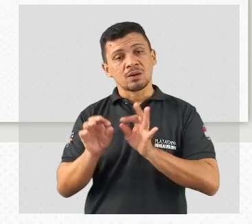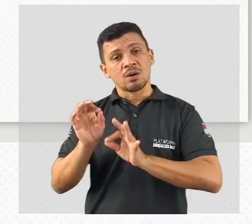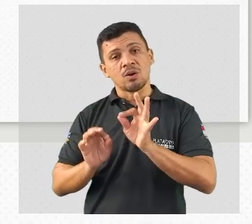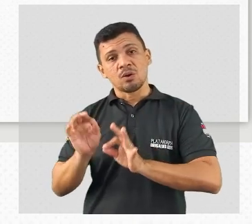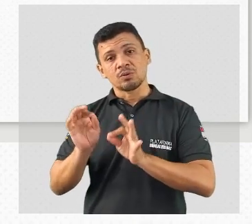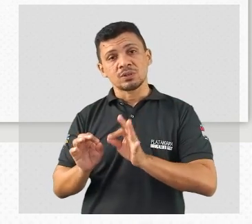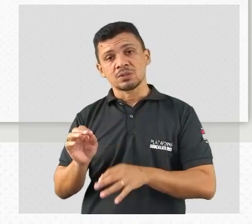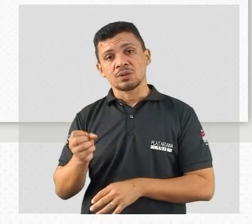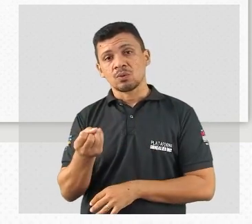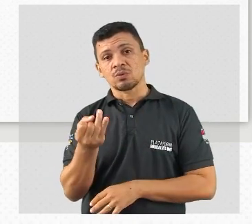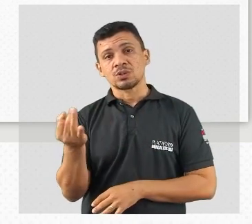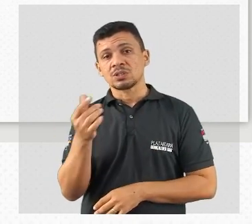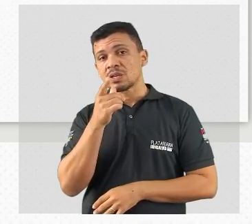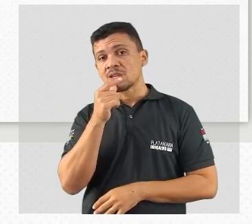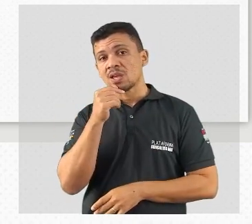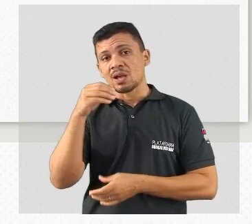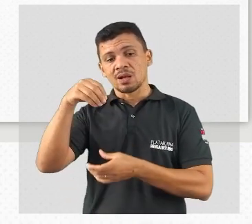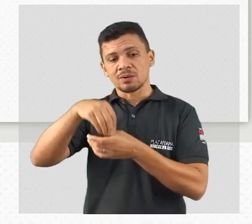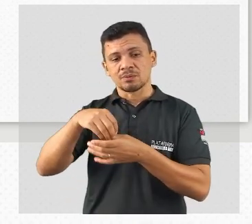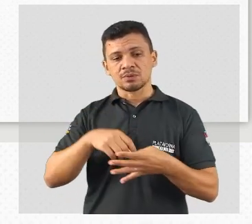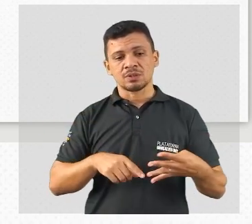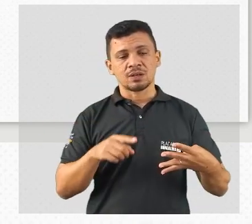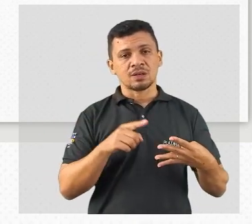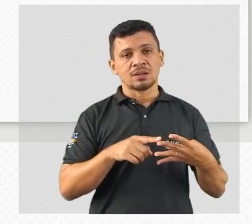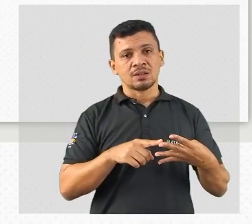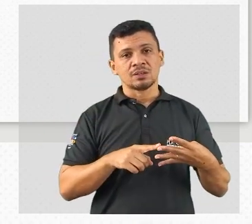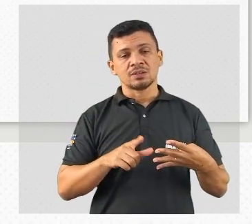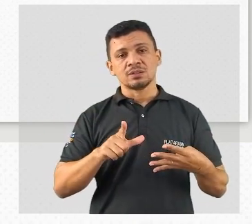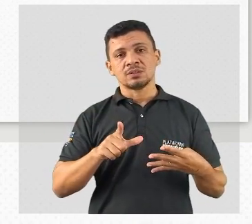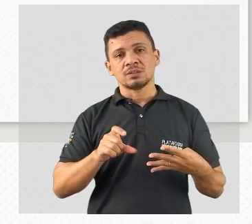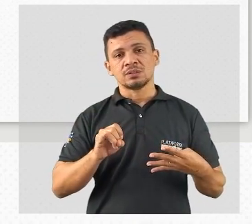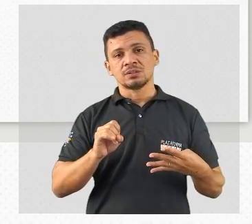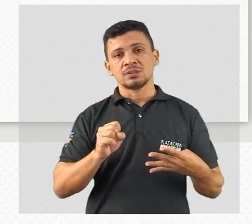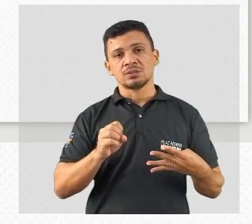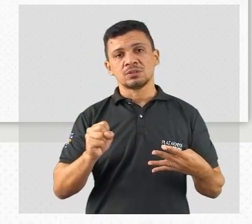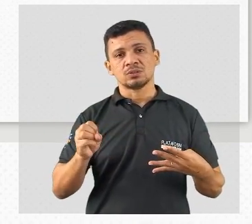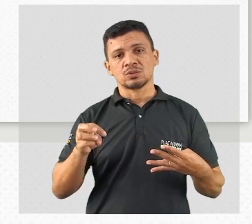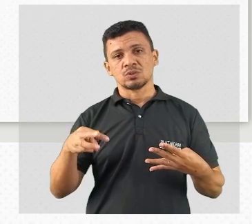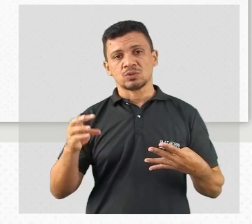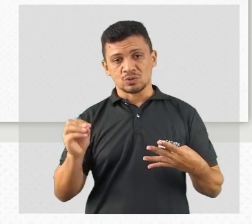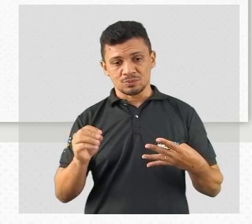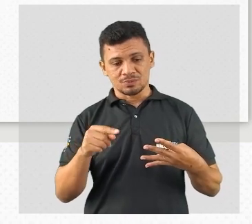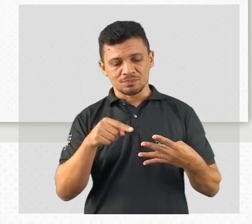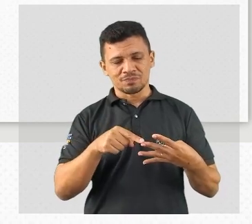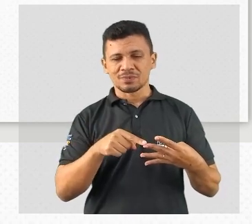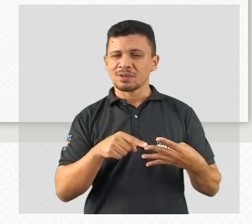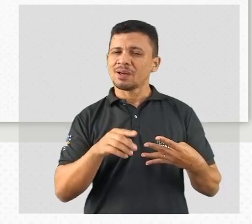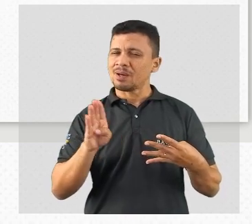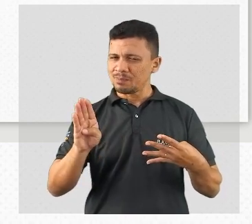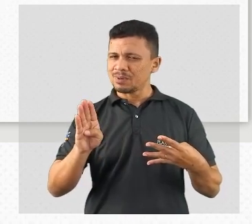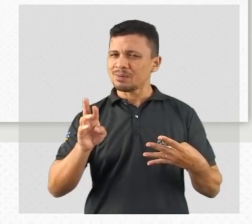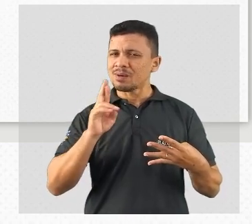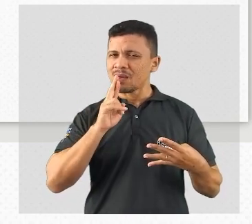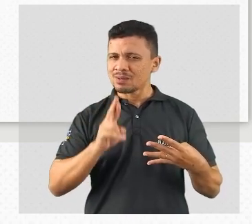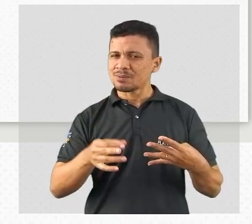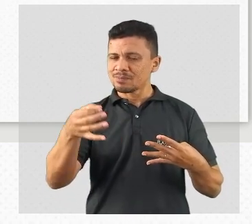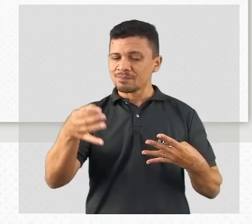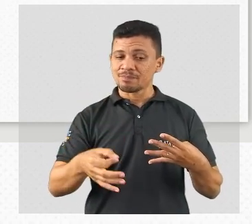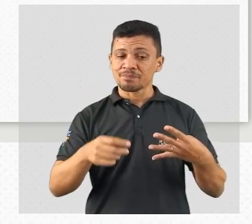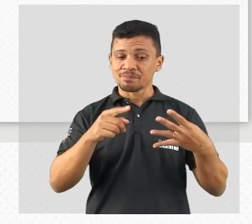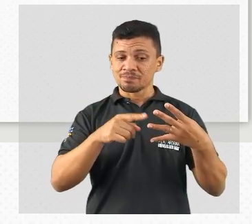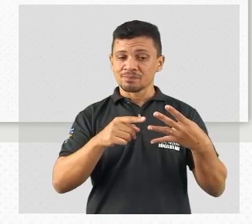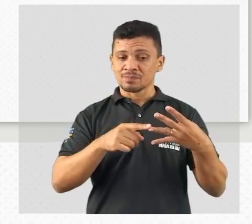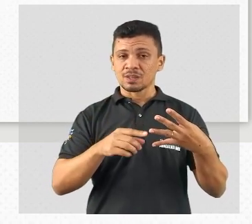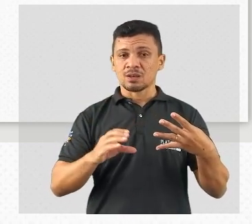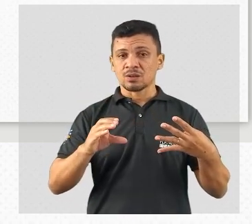entrada e saída de água. É o lisossomo? É o lisossomo, né, pessoal? Então, a nossa letra B. Mas vamos passar para analisar as